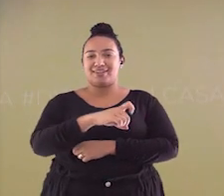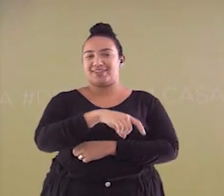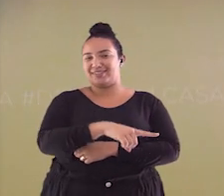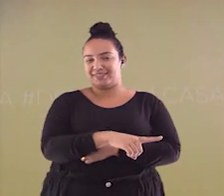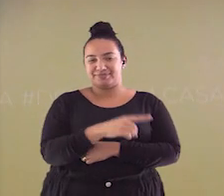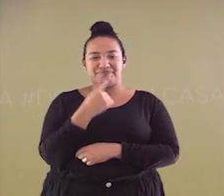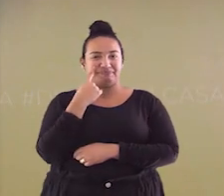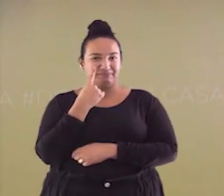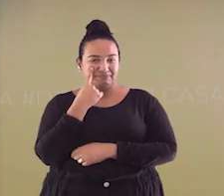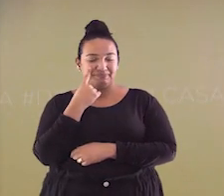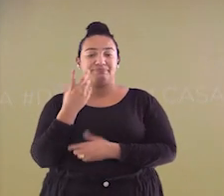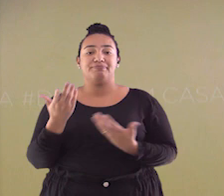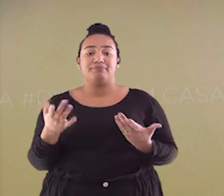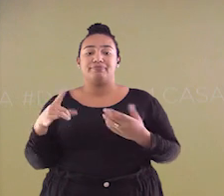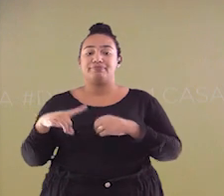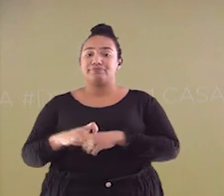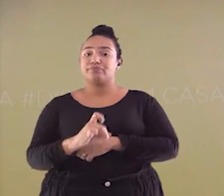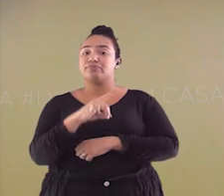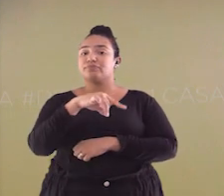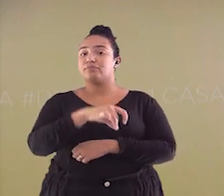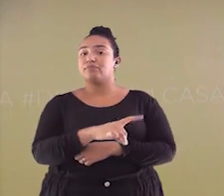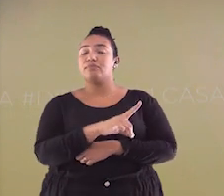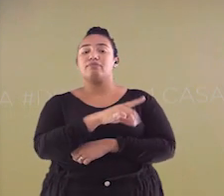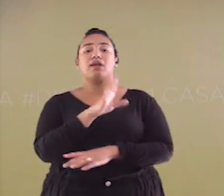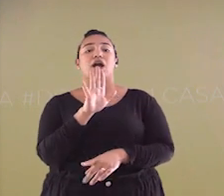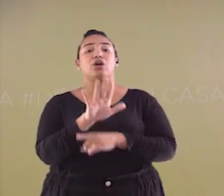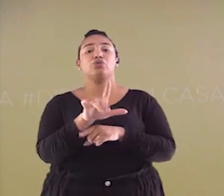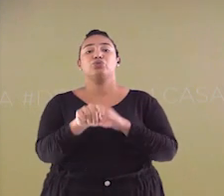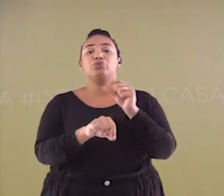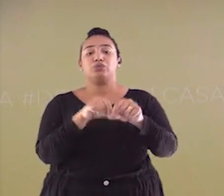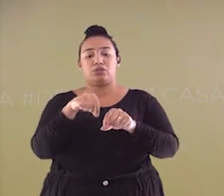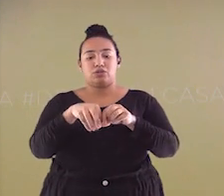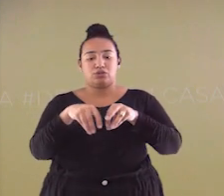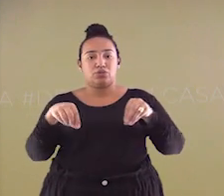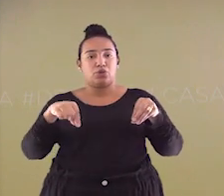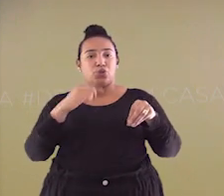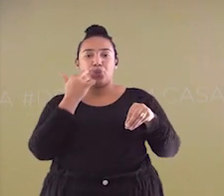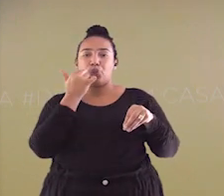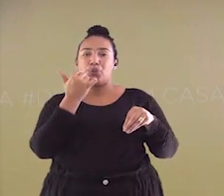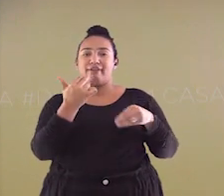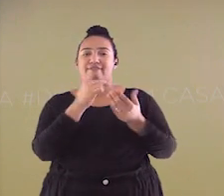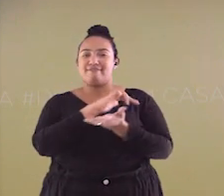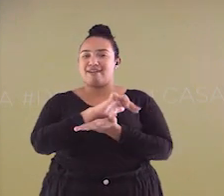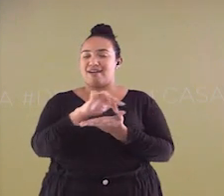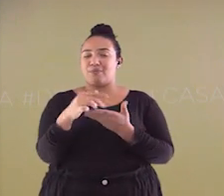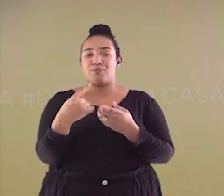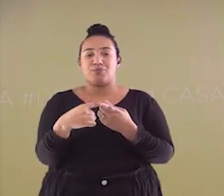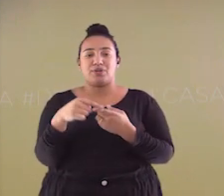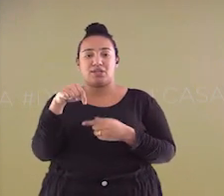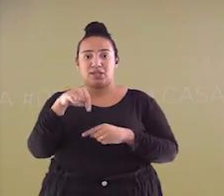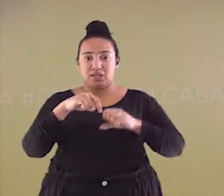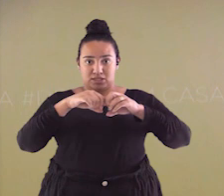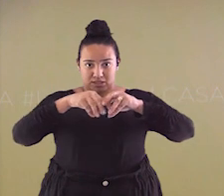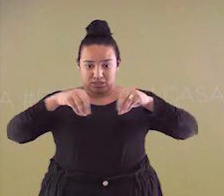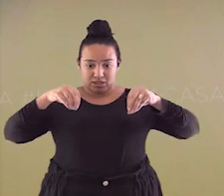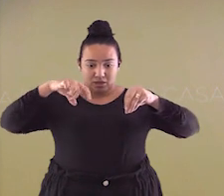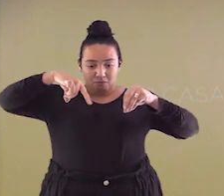ó. A minhoca contribui para deixar o solo rico em nutrientes, pois elas cavam buracos na